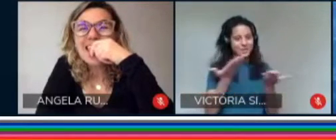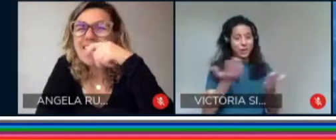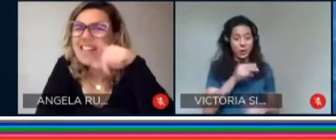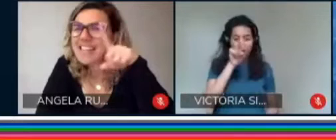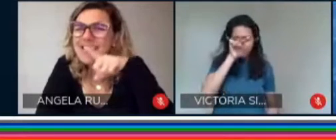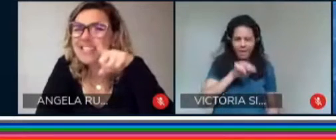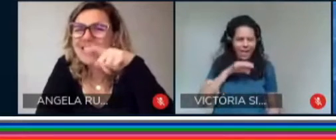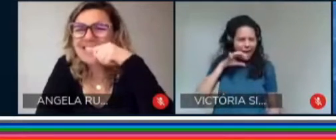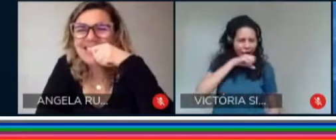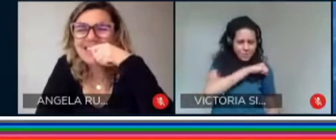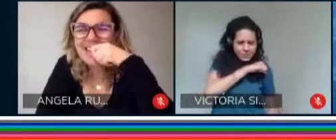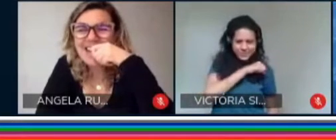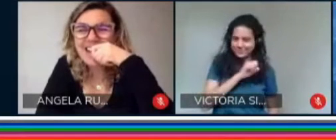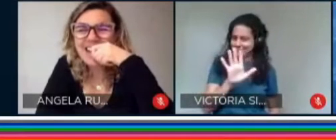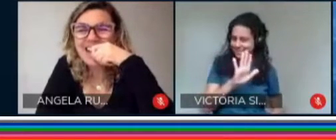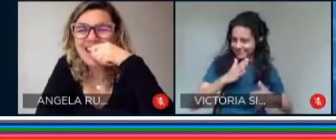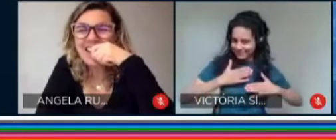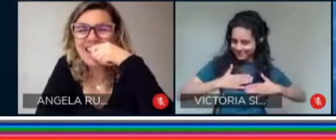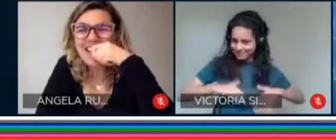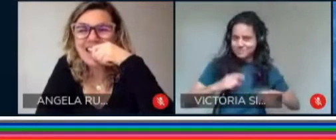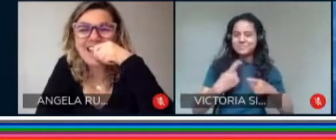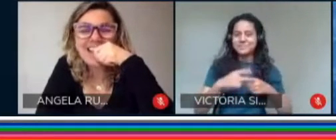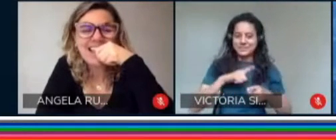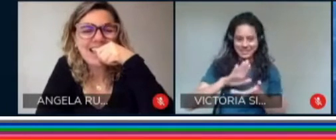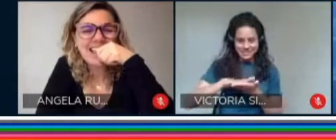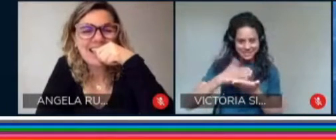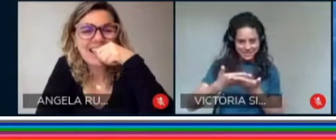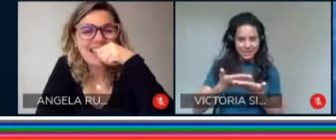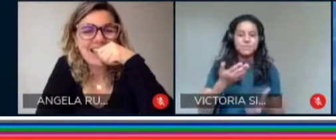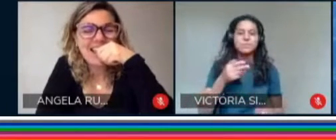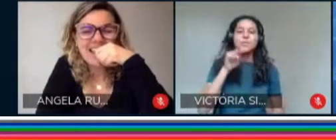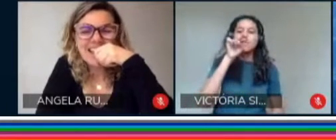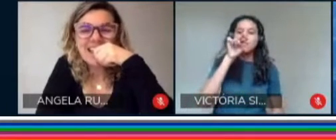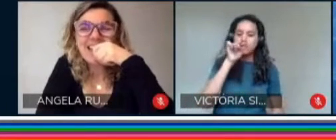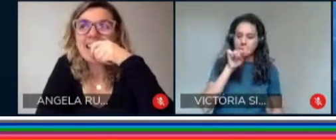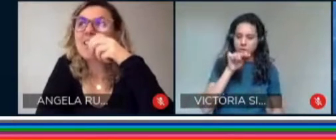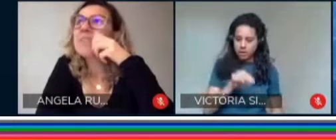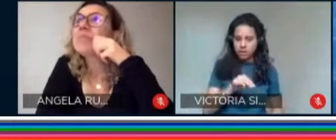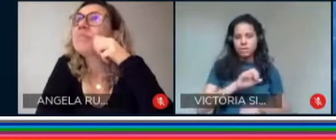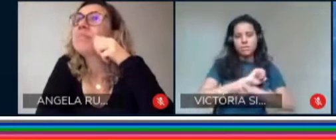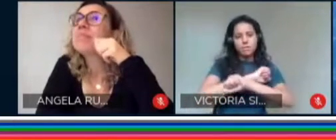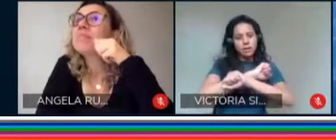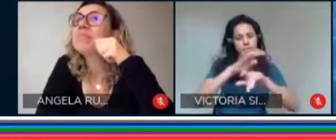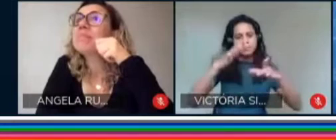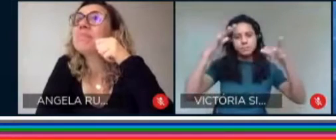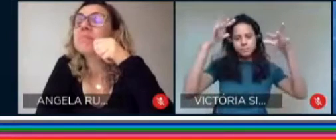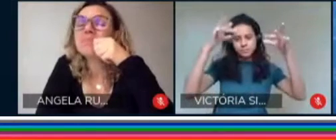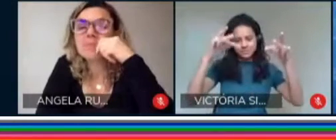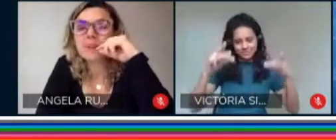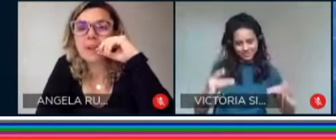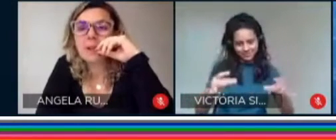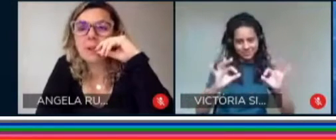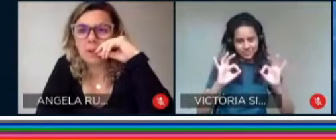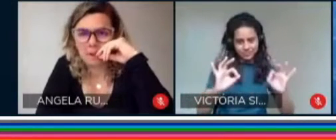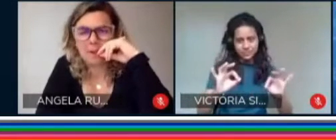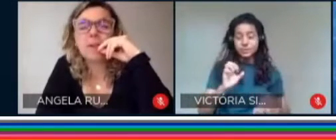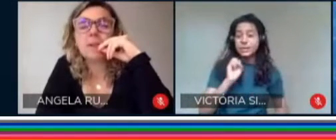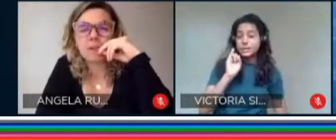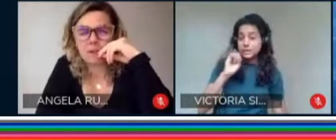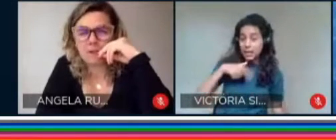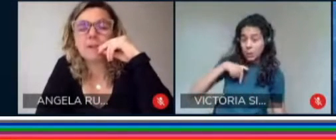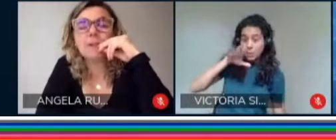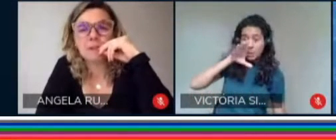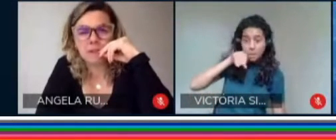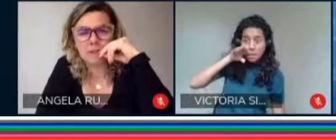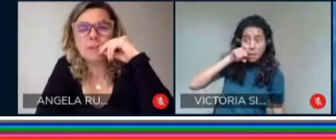rápido, às vezes eu esqueço, vou tentar ser bem, ler com calma, e se eu começar a falar muito